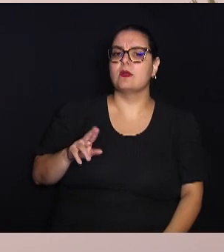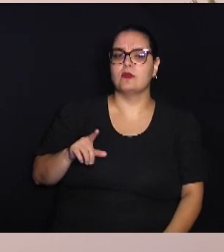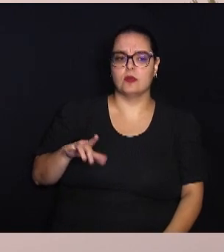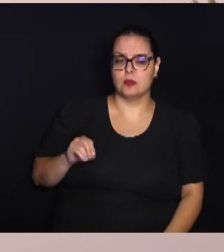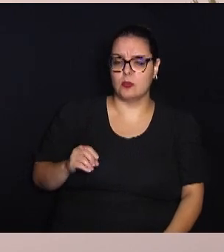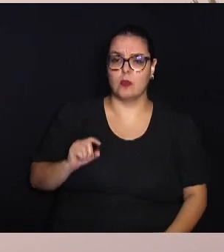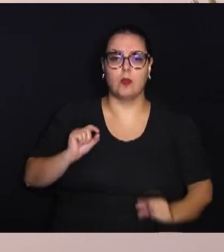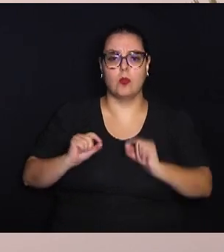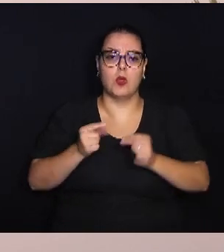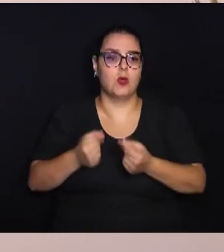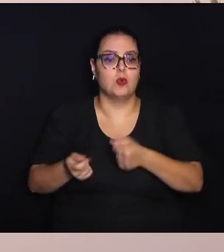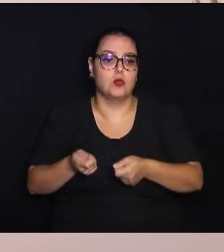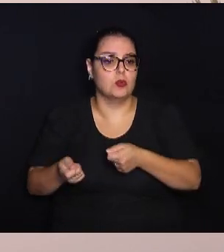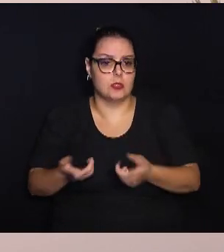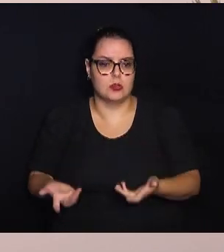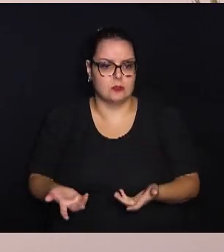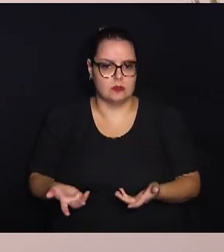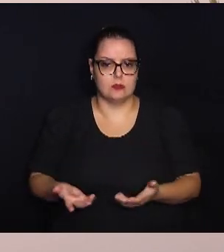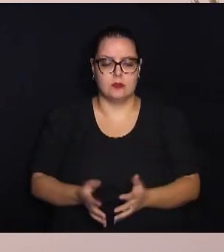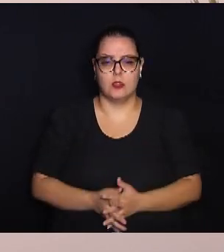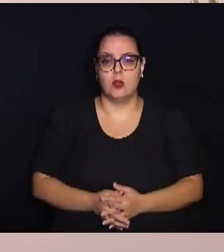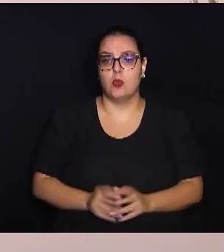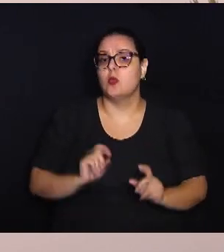ou o que dá para economizar,